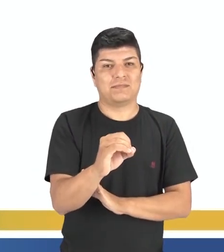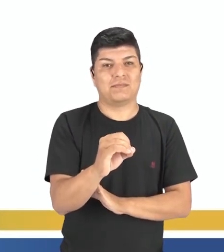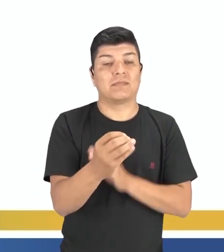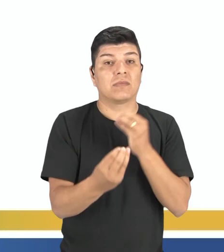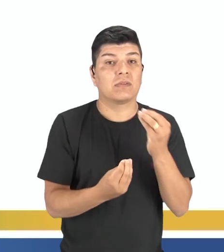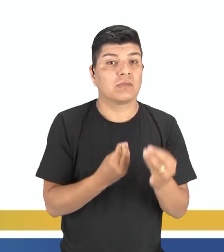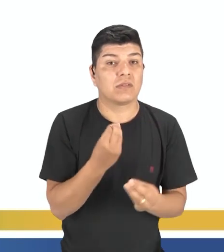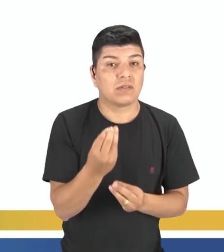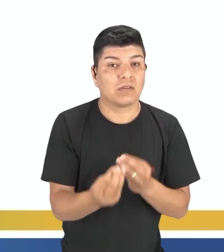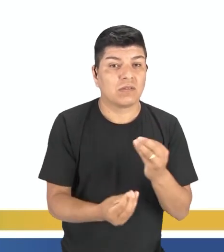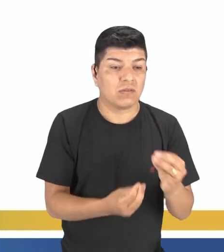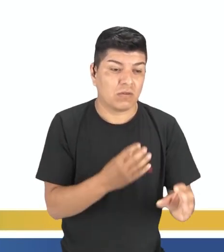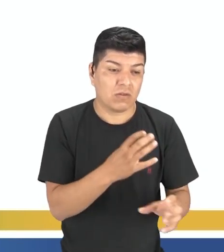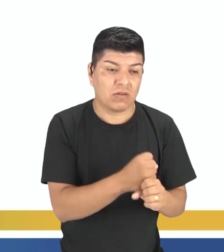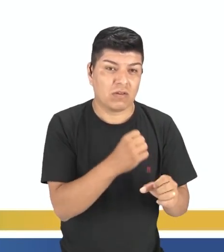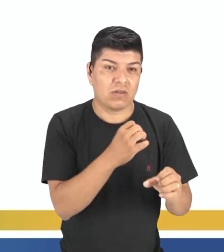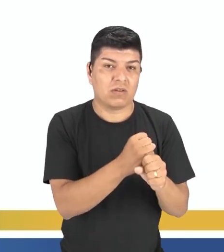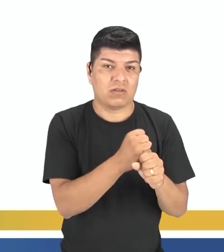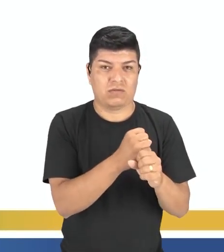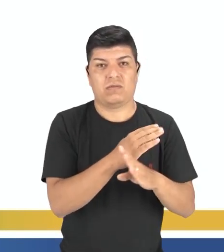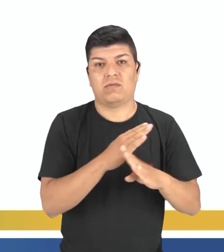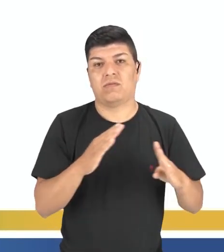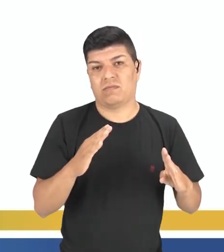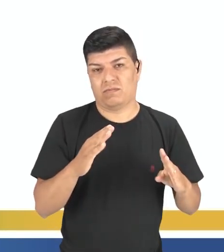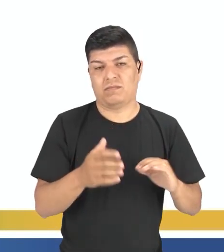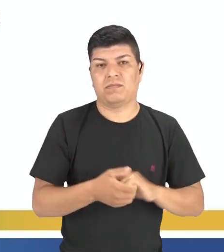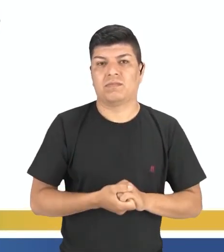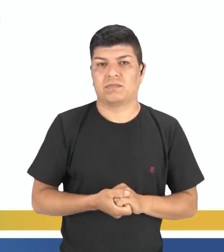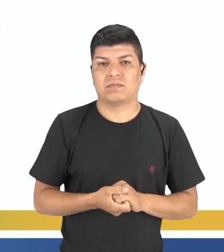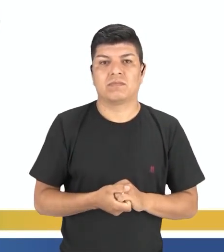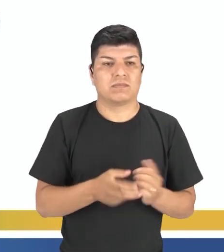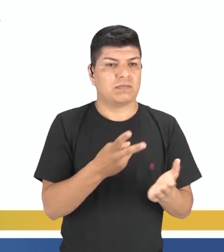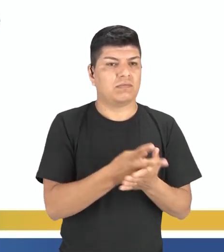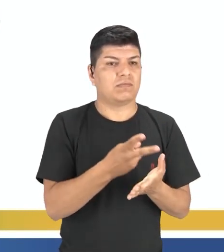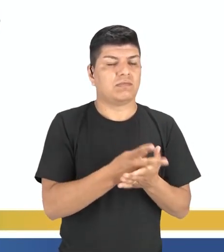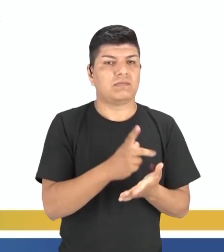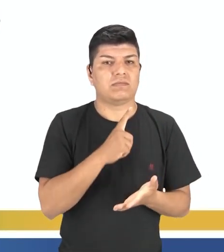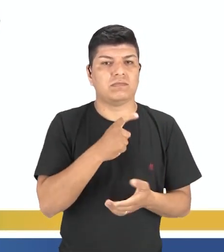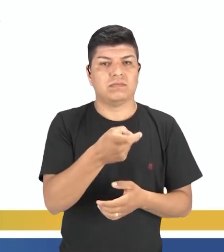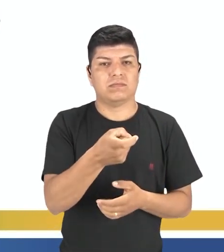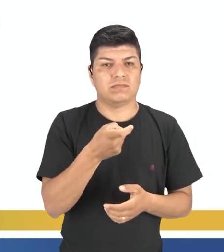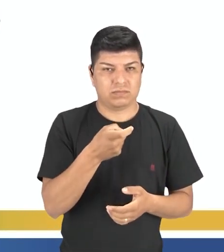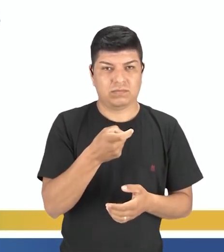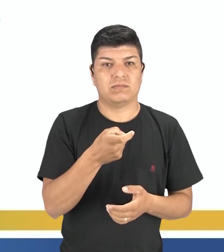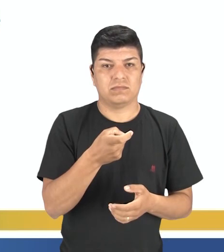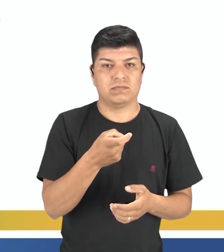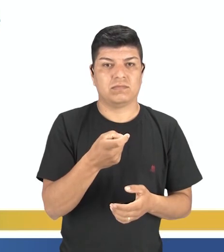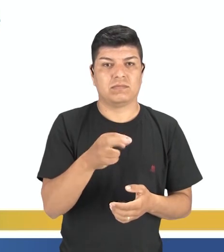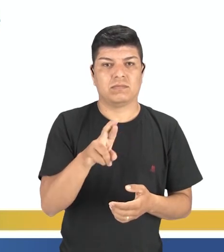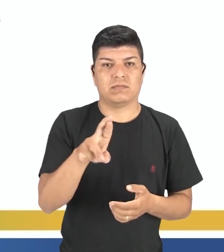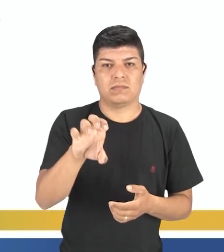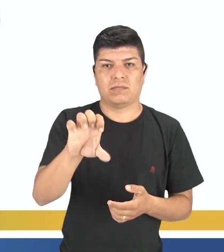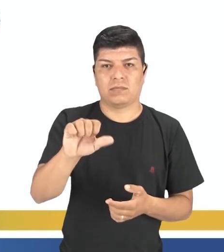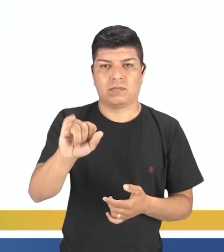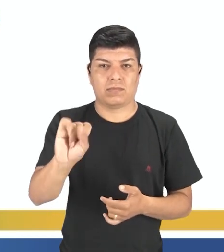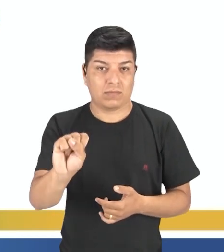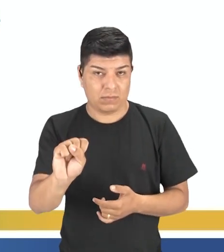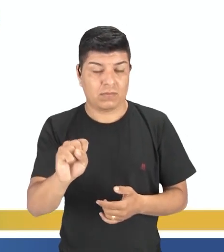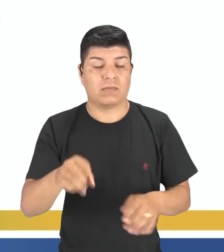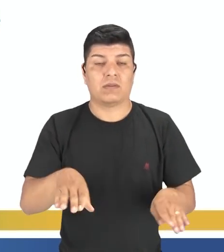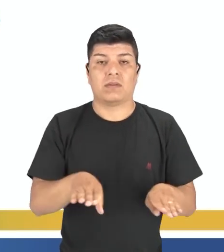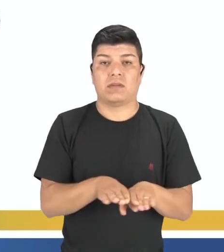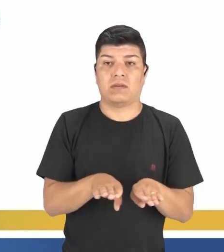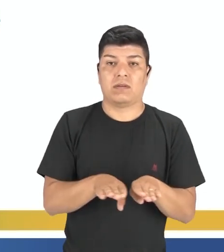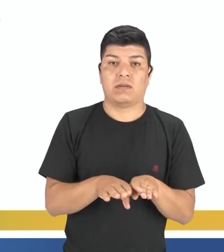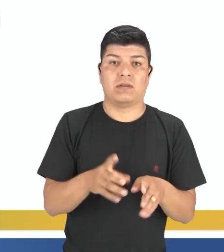Como então construir o conjunto de solução? O conjunto de solução sempre teremos x pertencente aos reais, tendo em vista